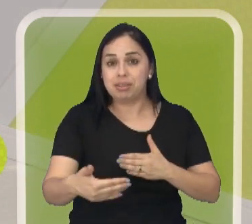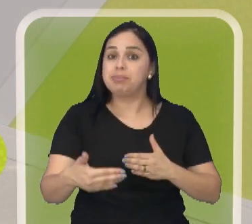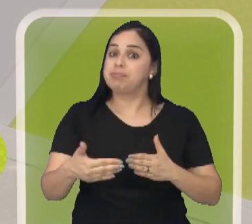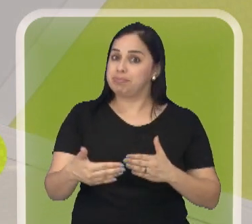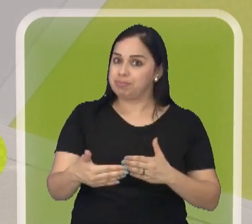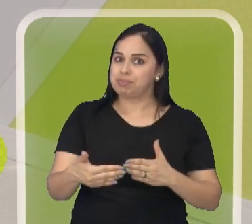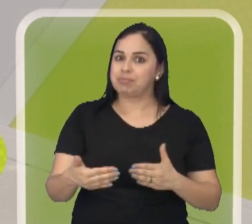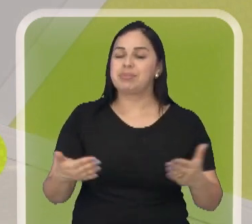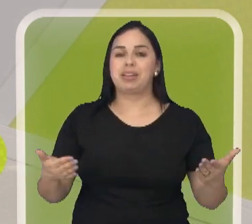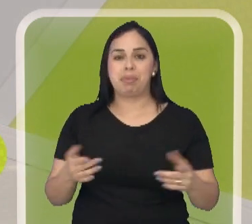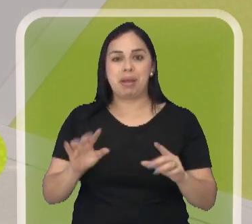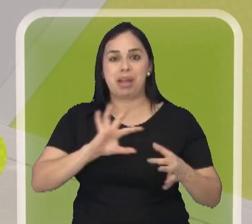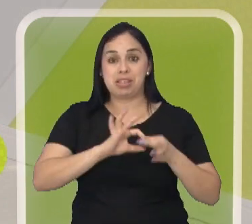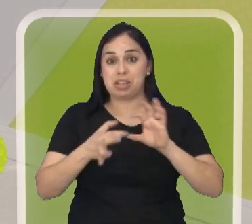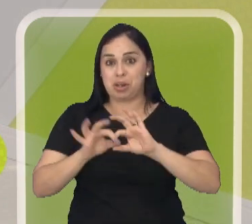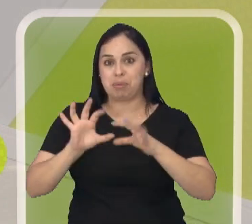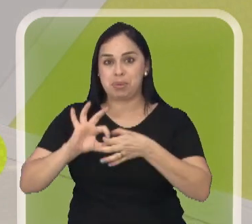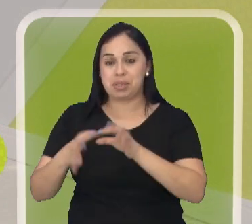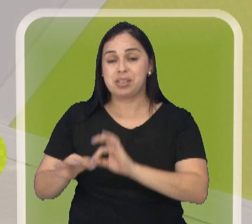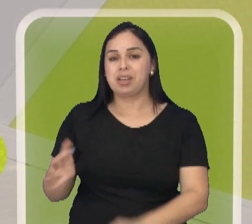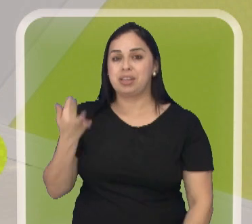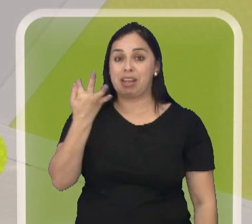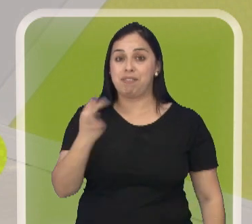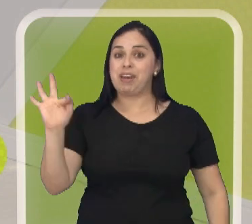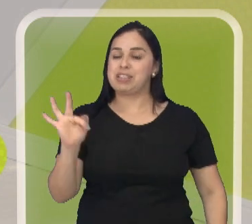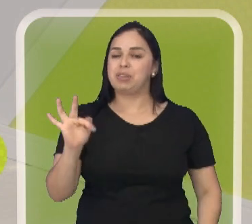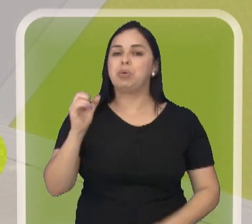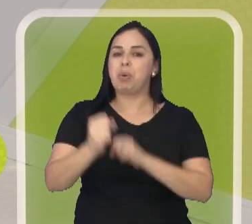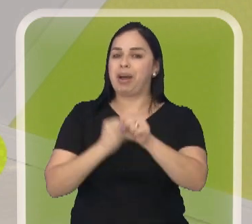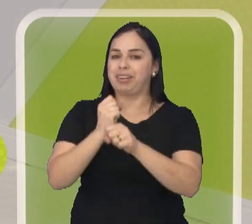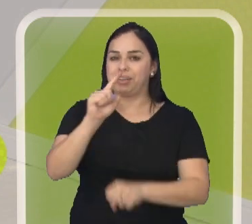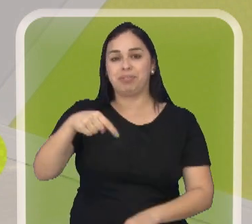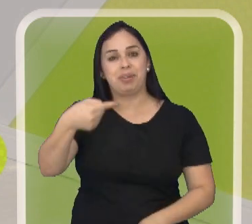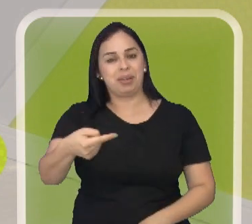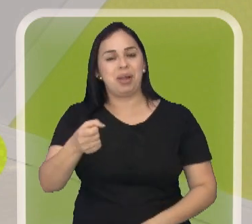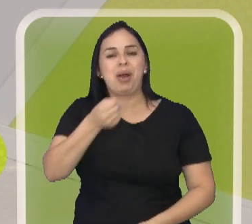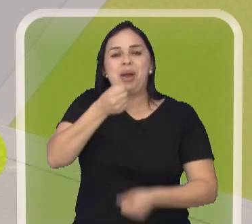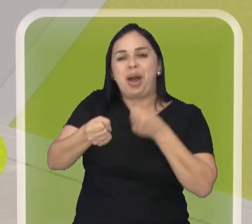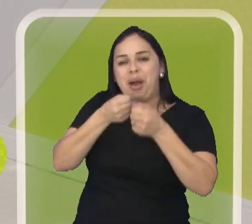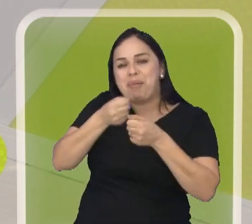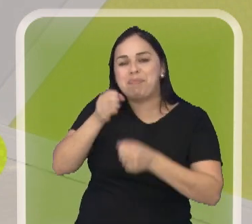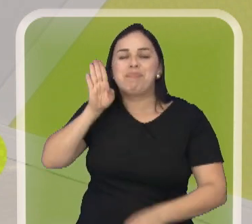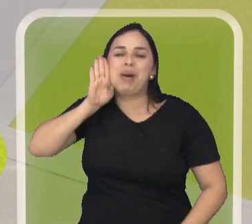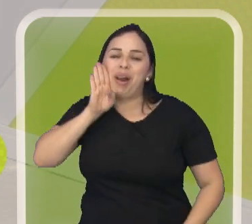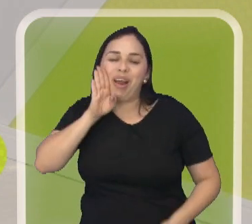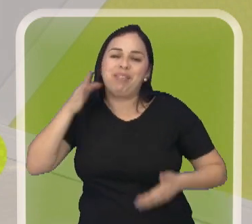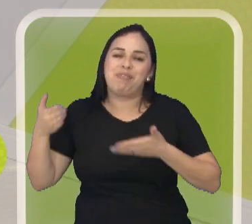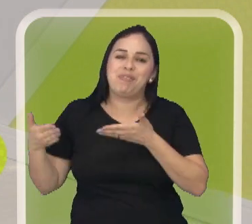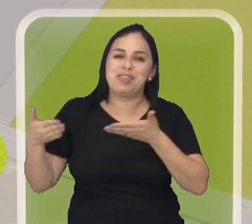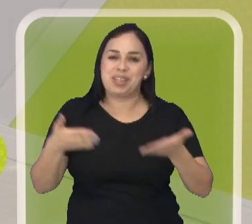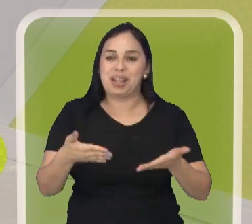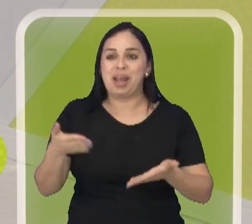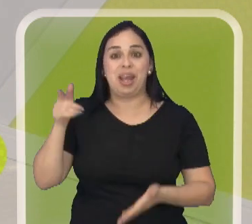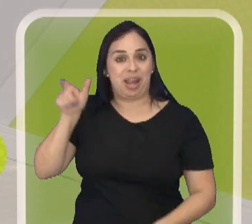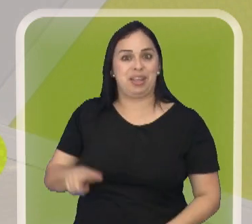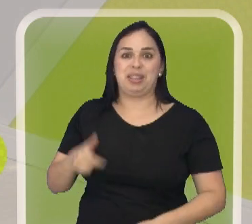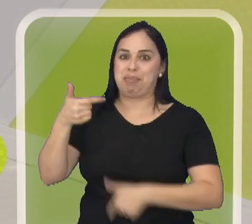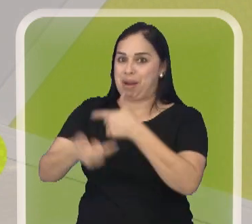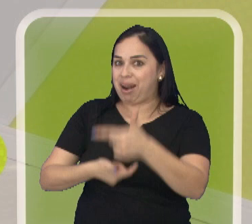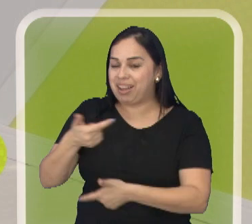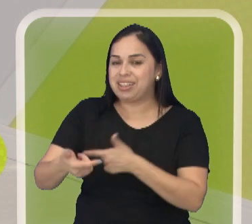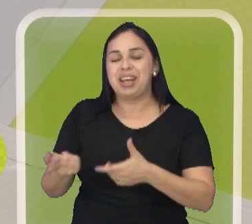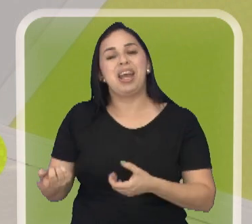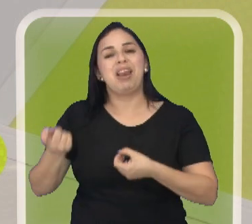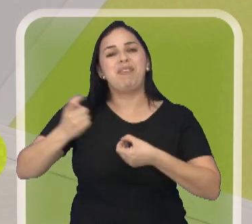inclusive as Olimpíadas da França do ano que vem. O nosso repórter, o Paulo Ricardo, esteve por lá. O homem está trabalhando demais. E ele